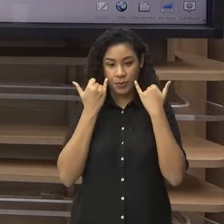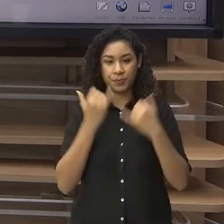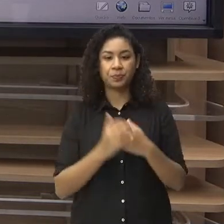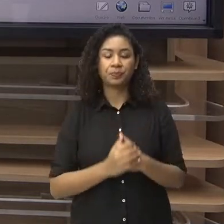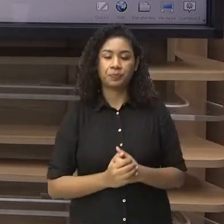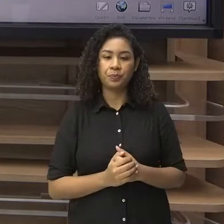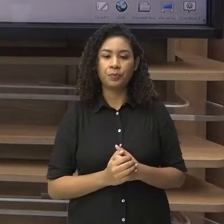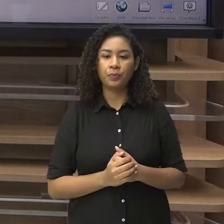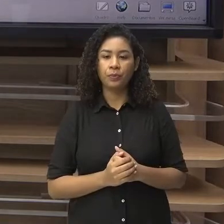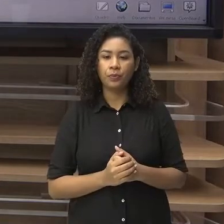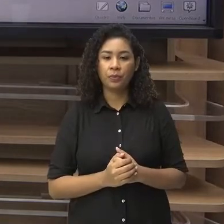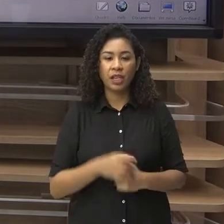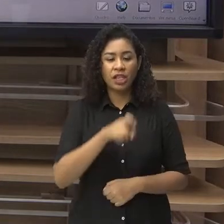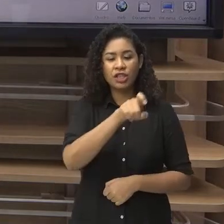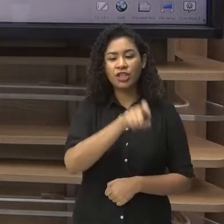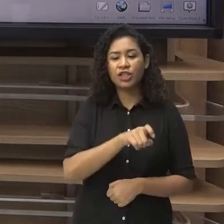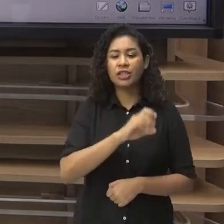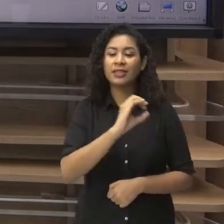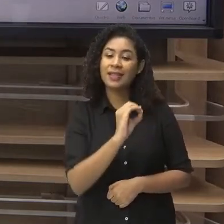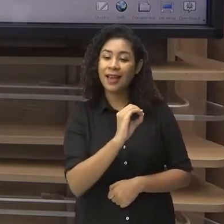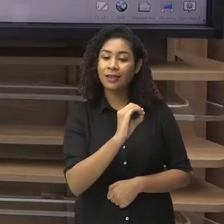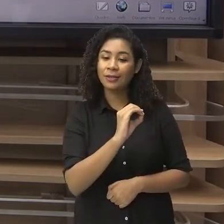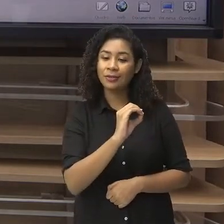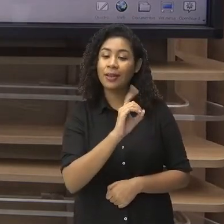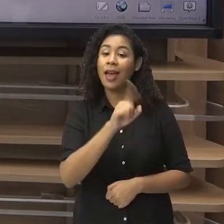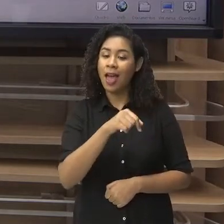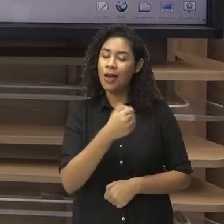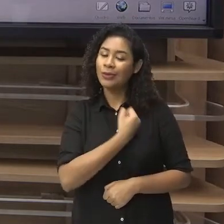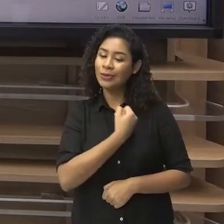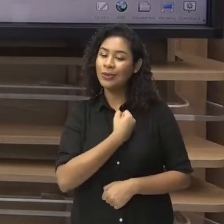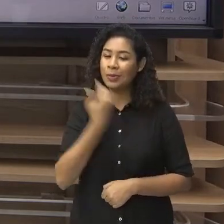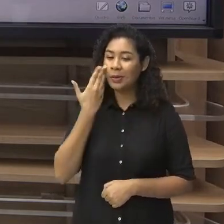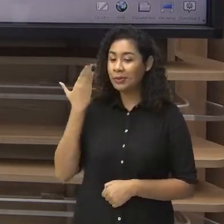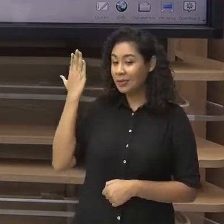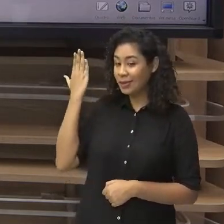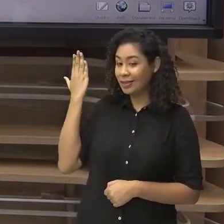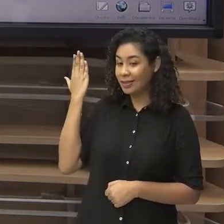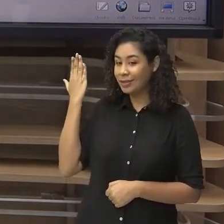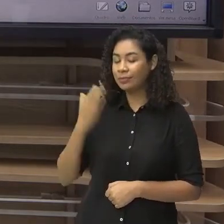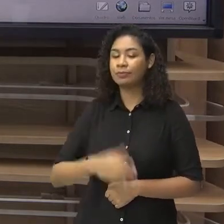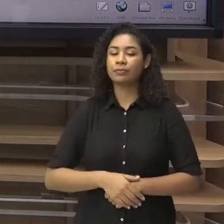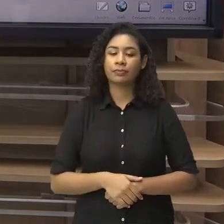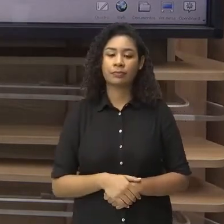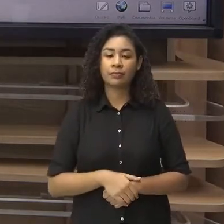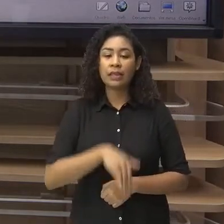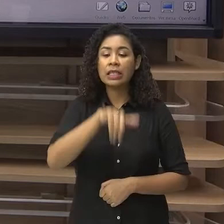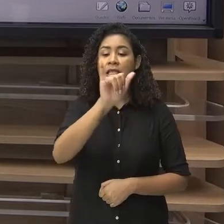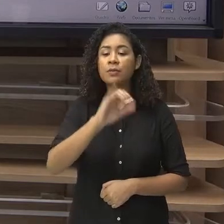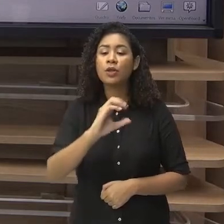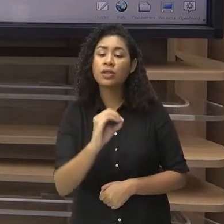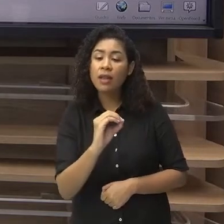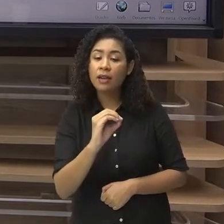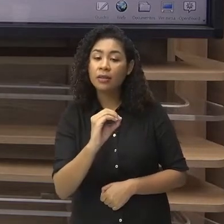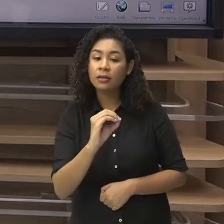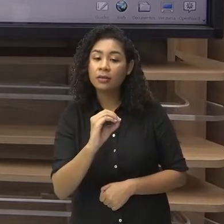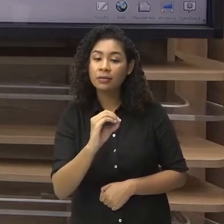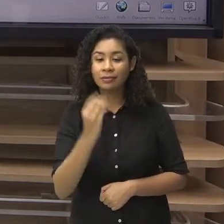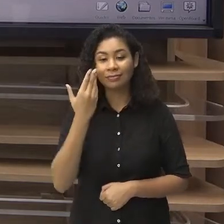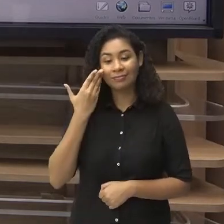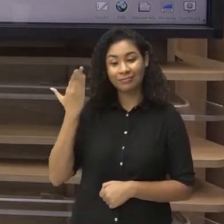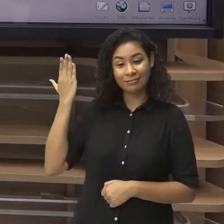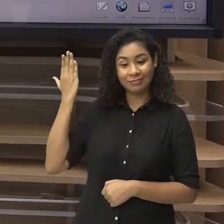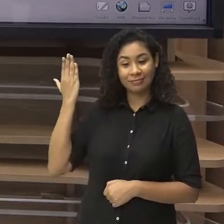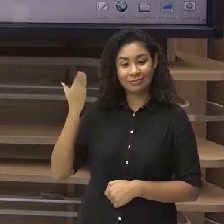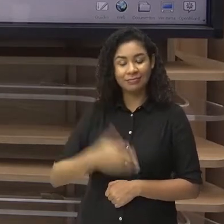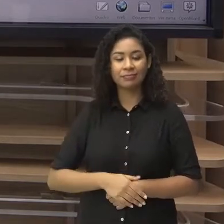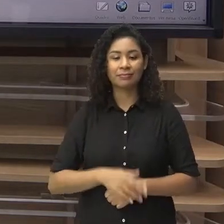x0, x0 é o valor da coordenada x. y0, o valor da coordenada y. Substituímos aqui, ó,